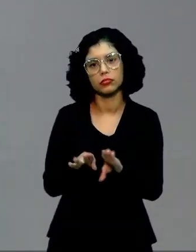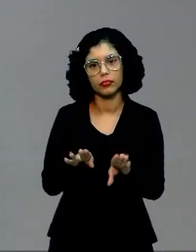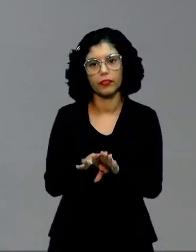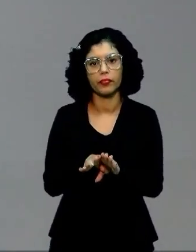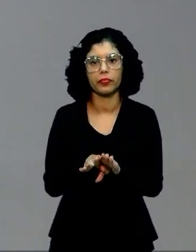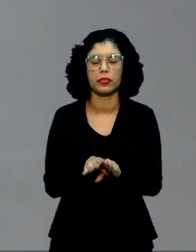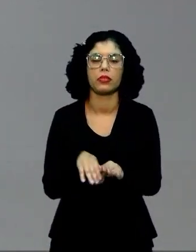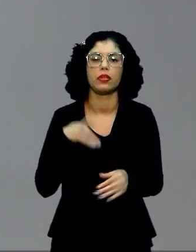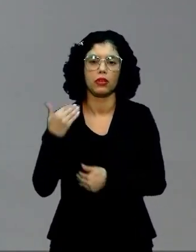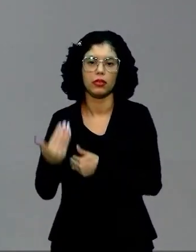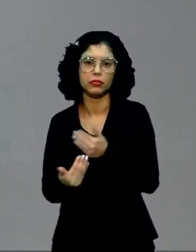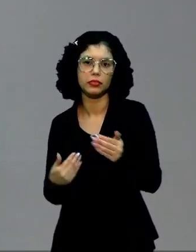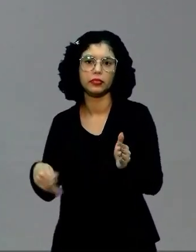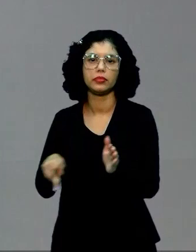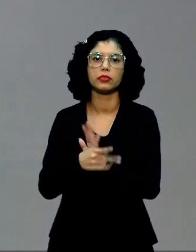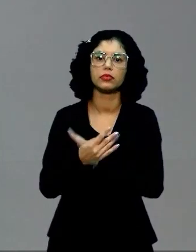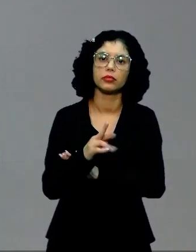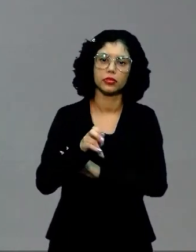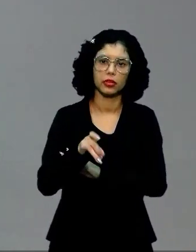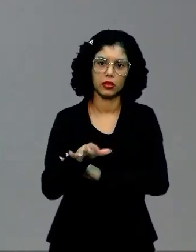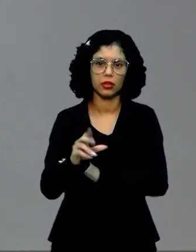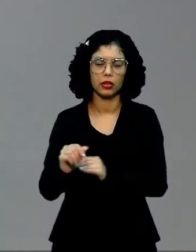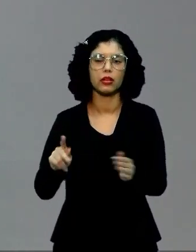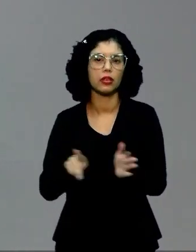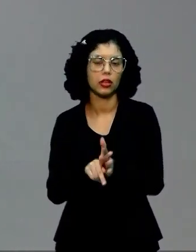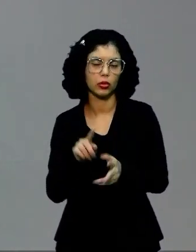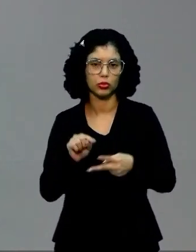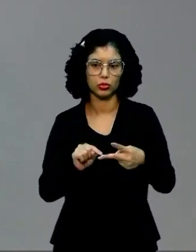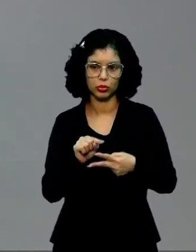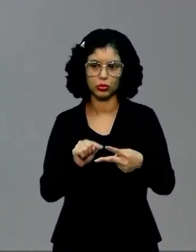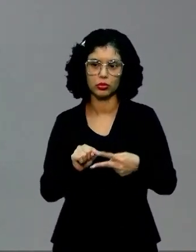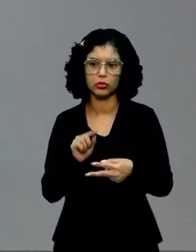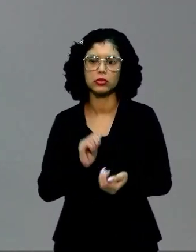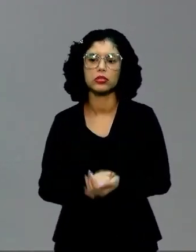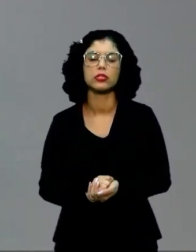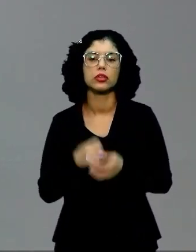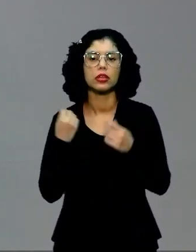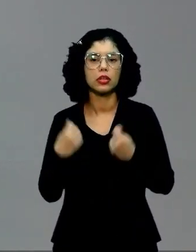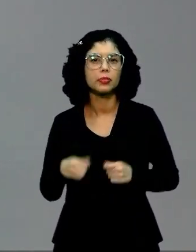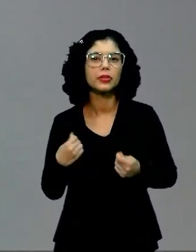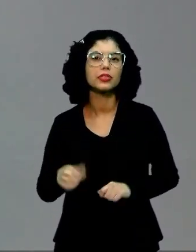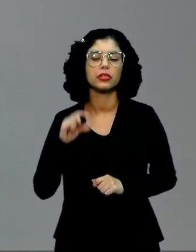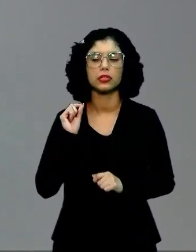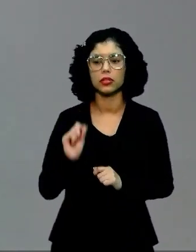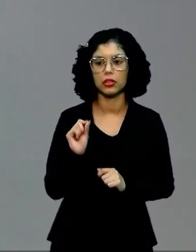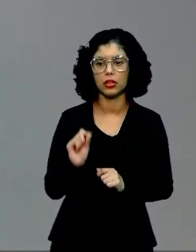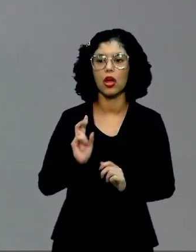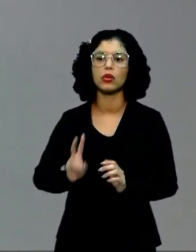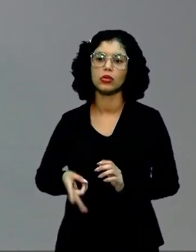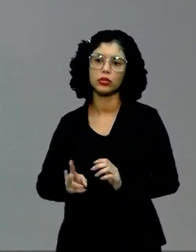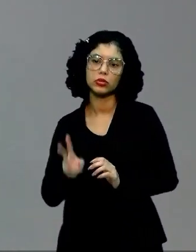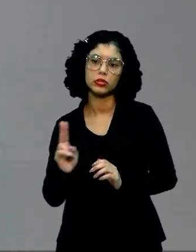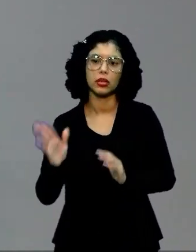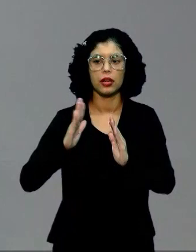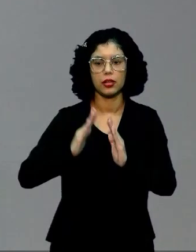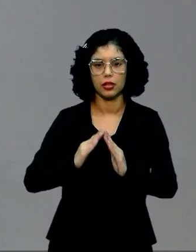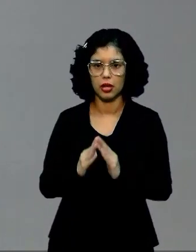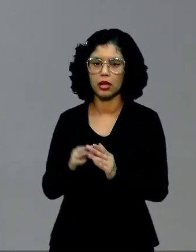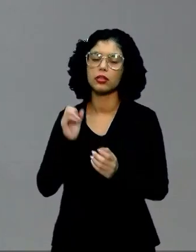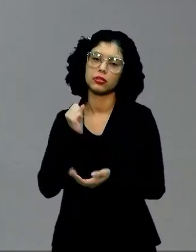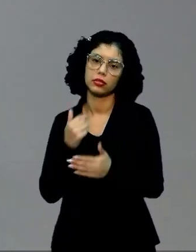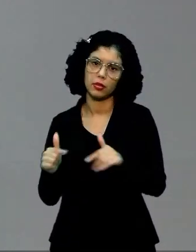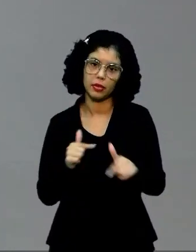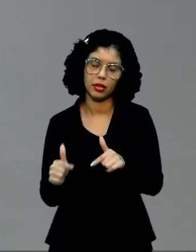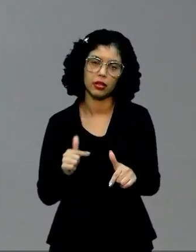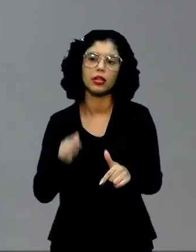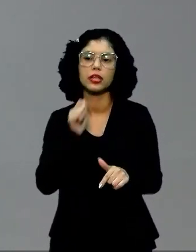desenvolve entre o protagonista e a protagonista, e ele tem que manter a casa. Na tentativa